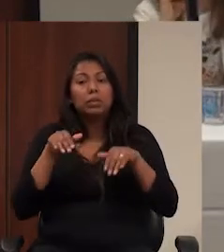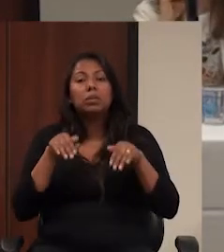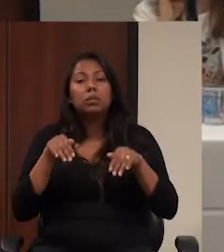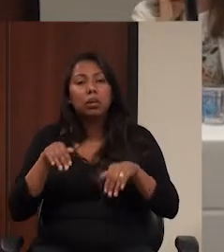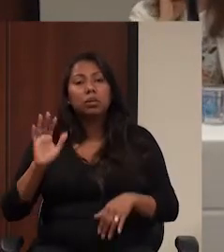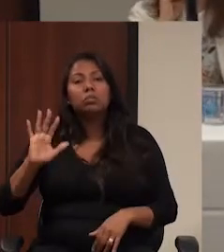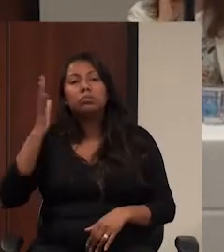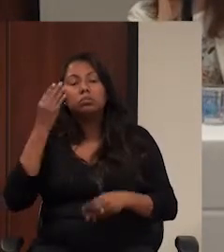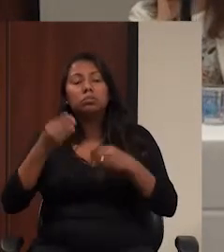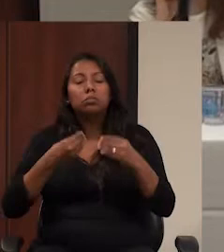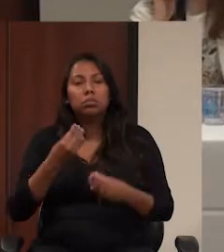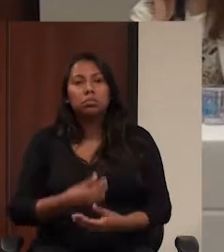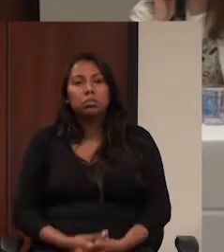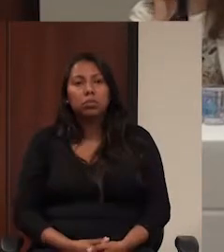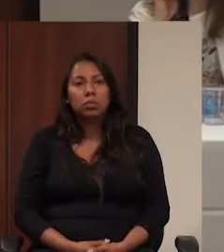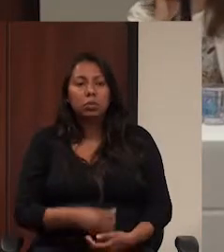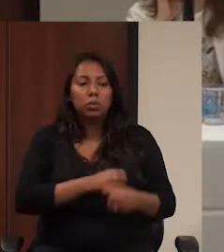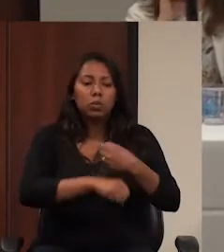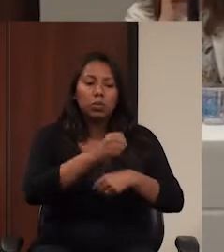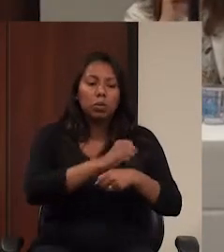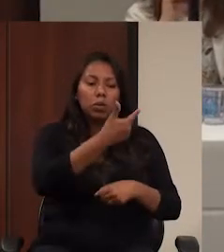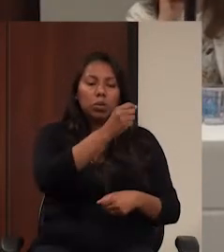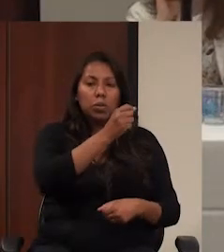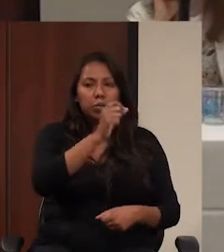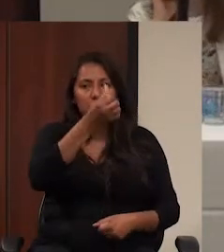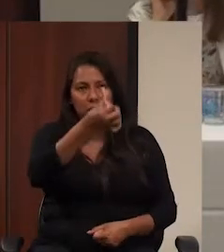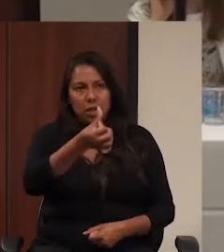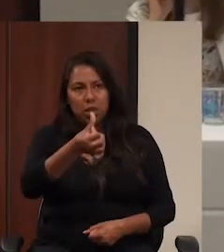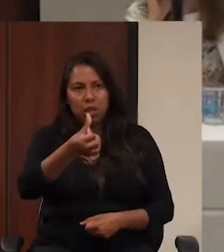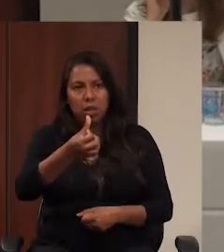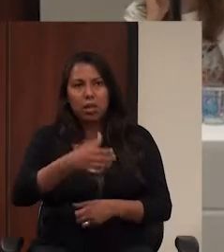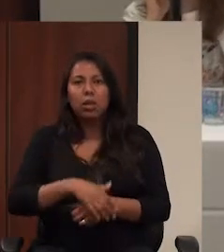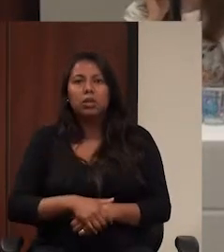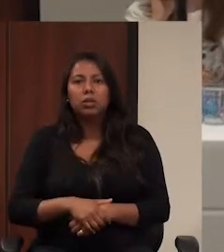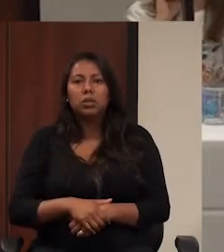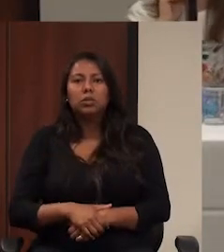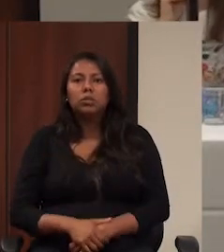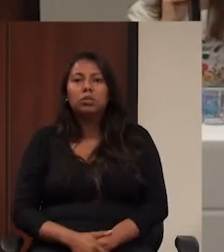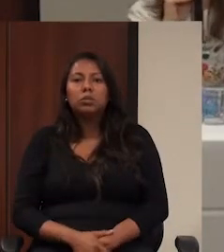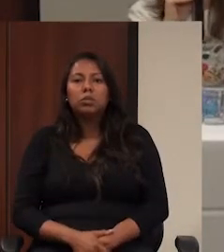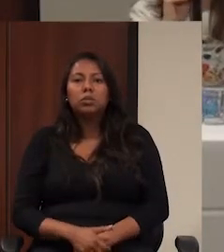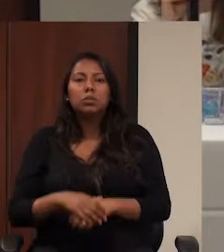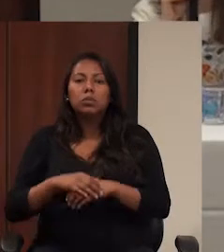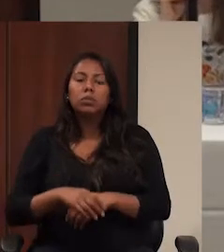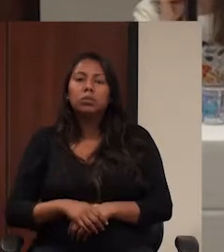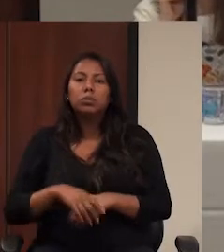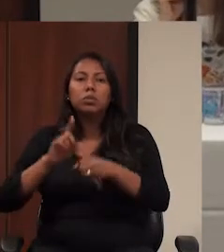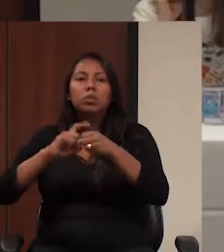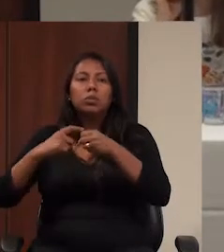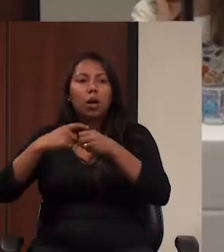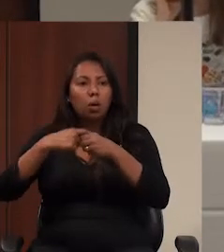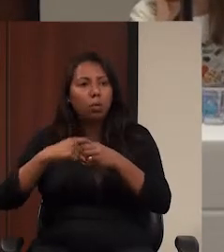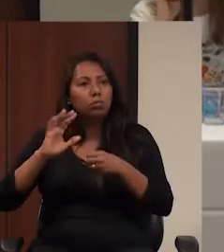na Austrália? 2006, pós-convenção da ONU, surge aí um movimento pró-tomada de